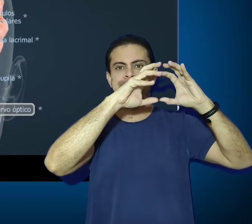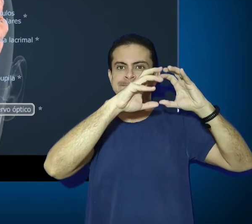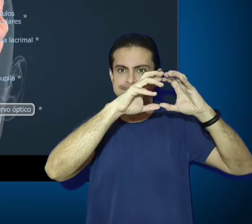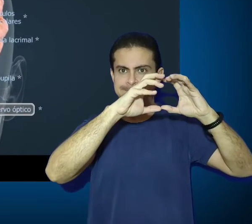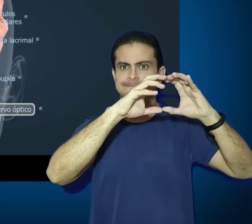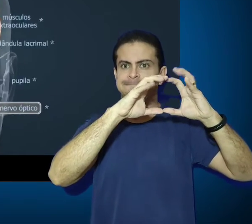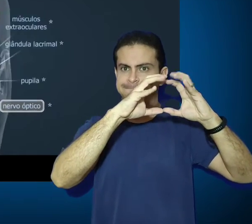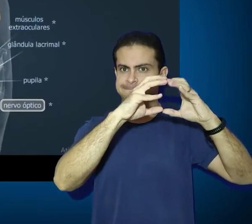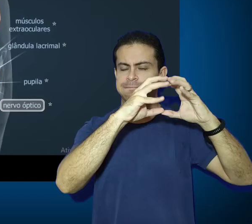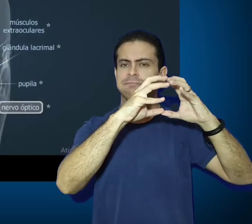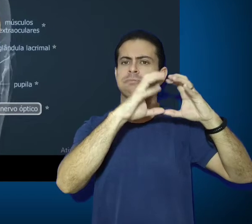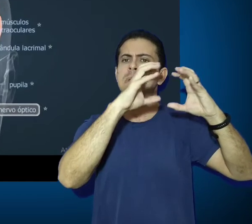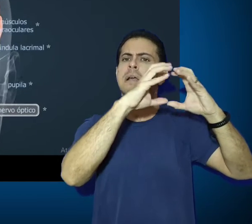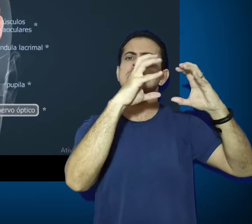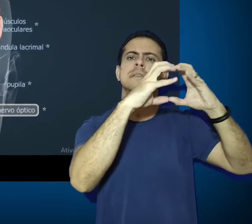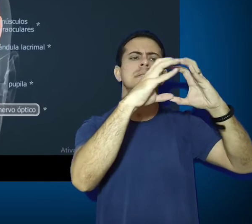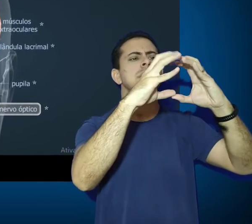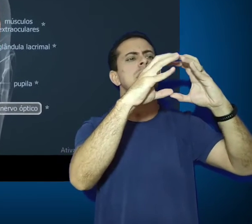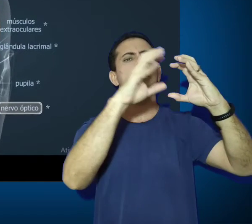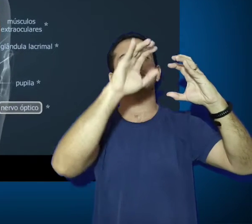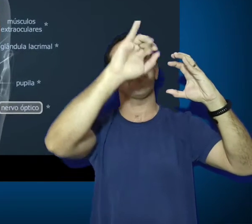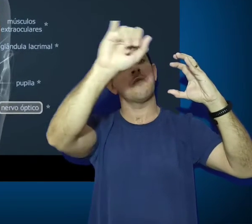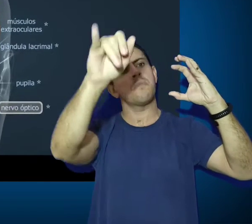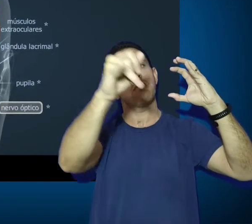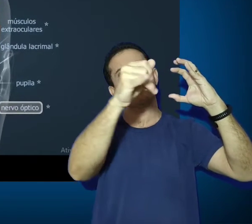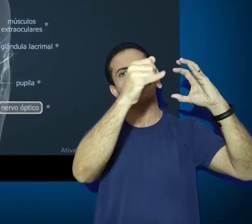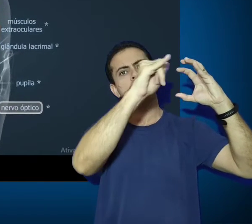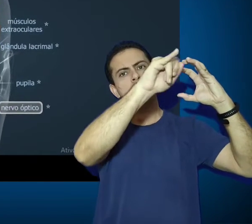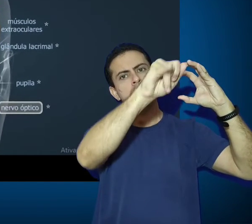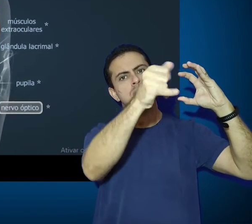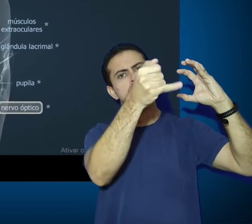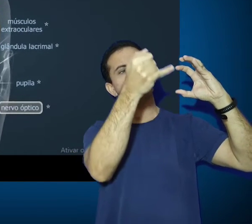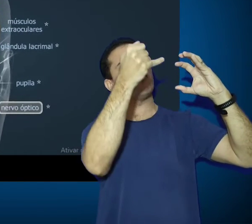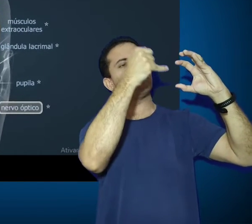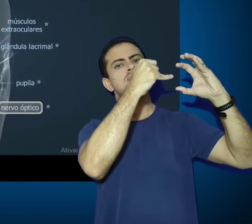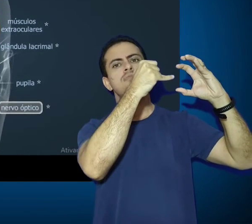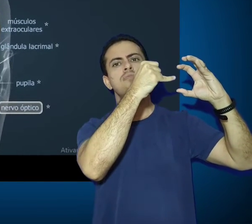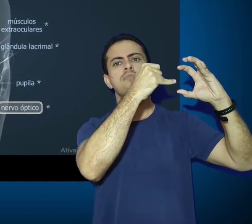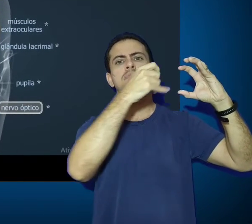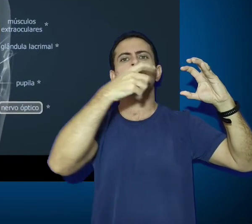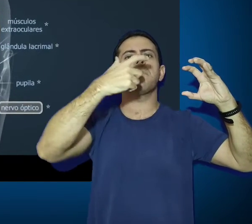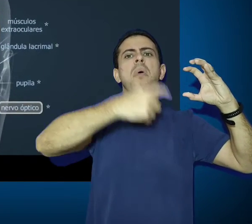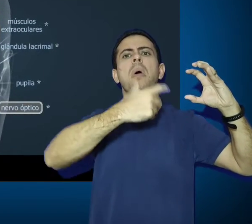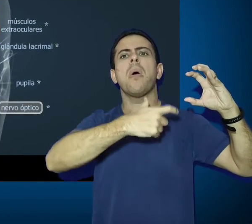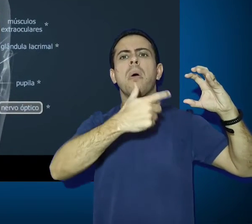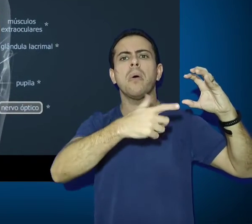Que parte do cérebro reconhece e interpreta a nossa visão?